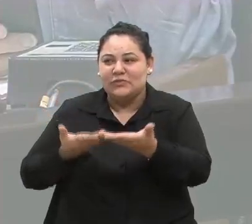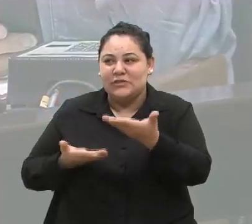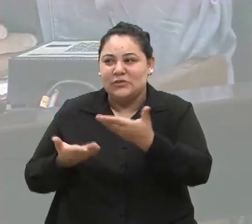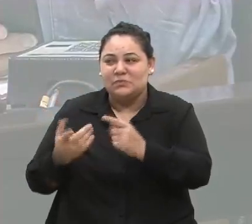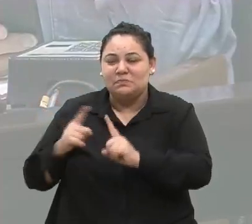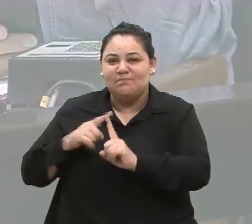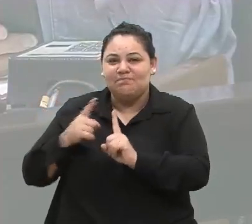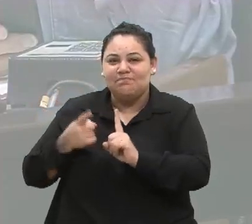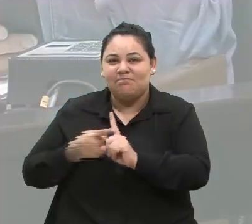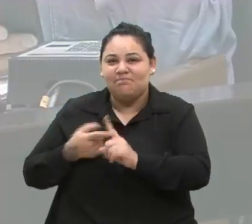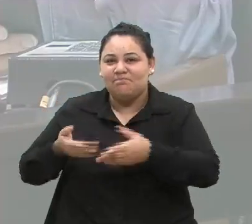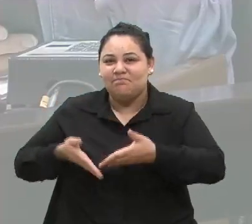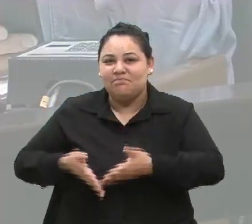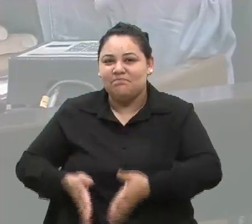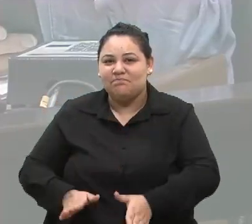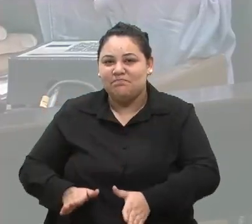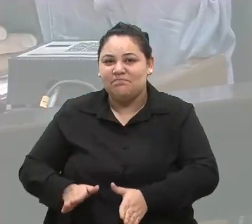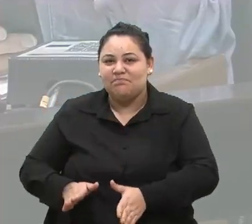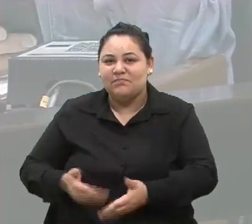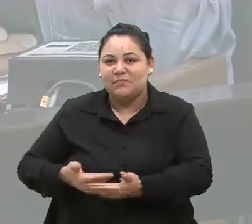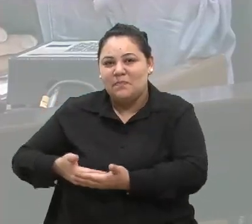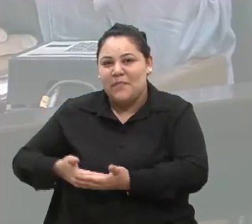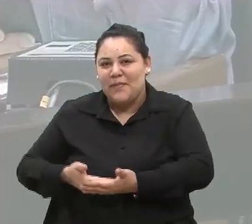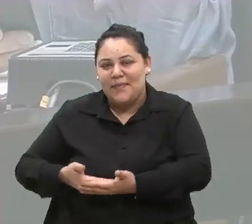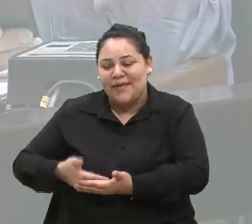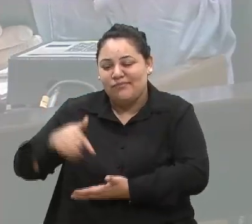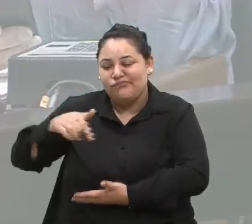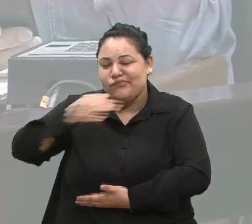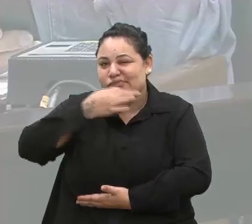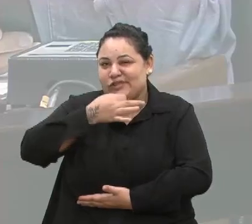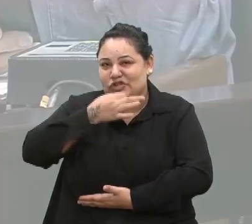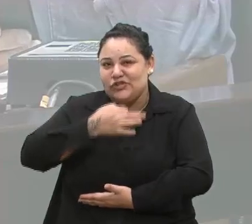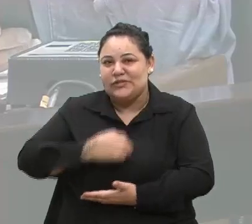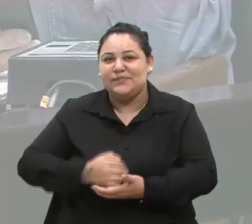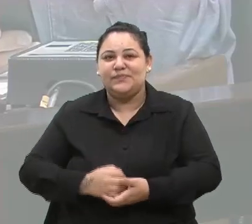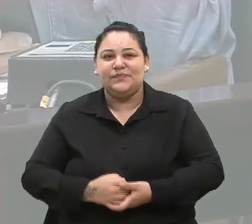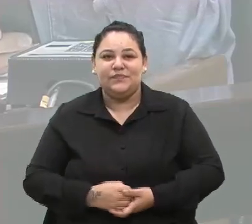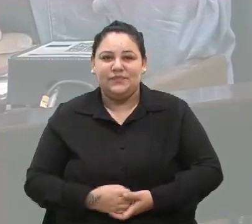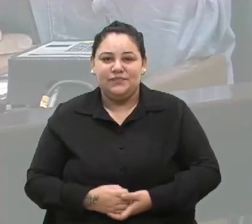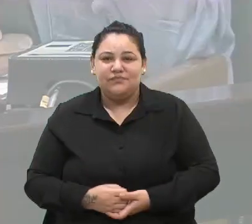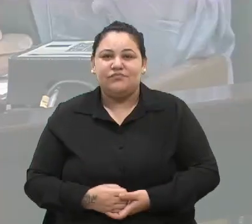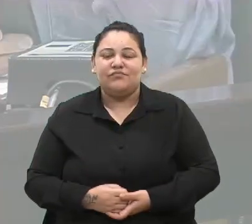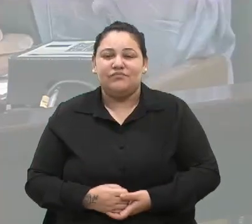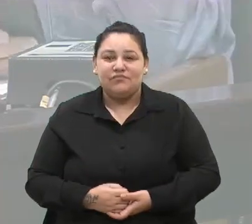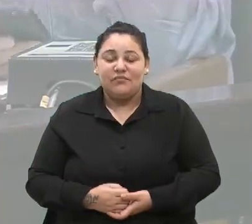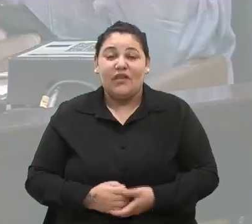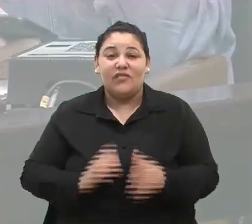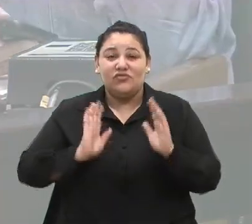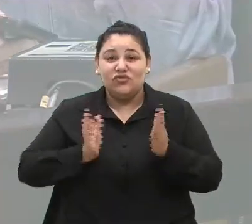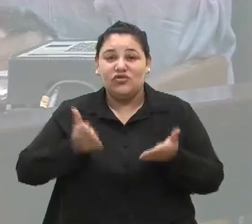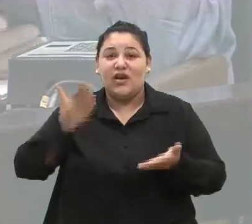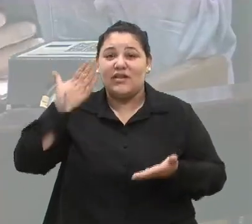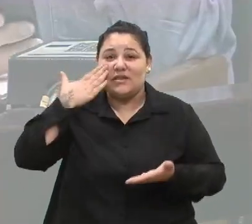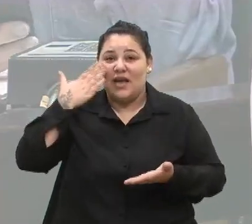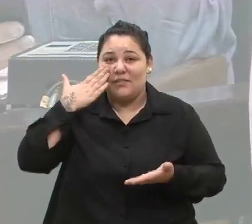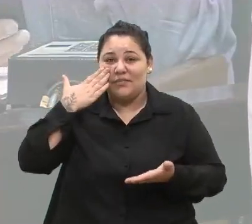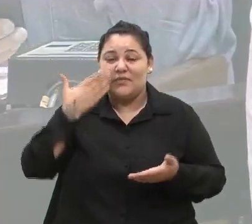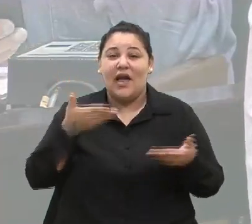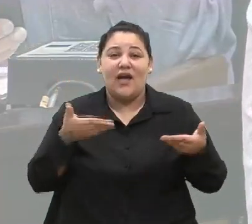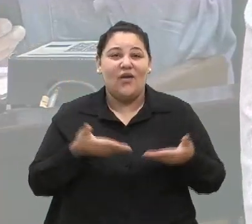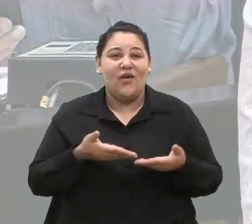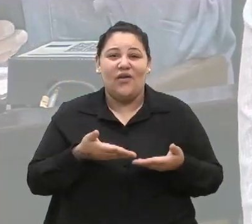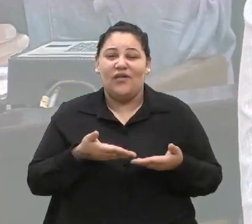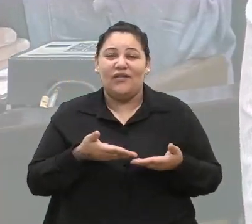materno-infantil para a nossa cidade de Caxias do Sul. A gente sabe que agora não é o momento da gente